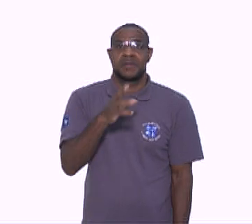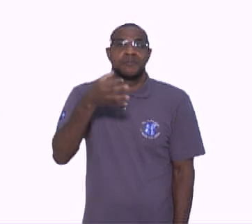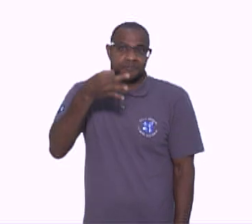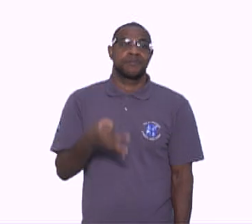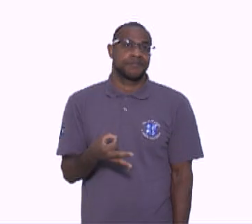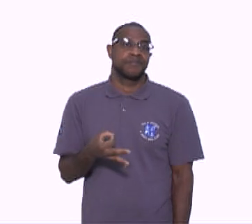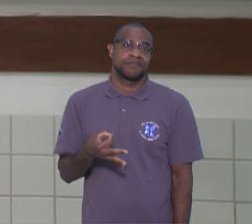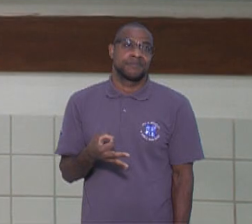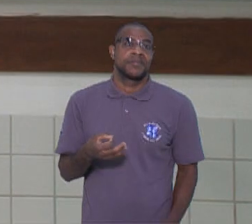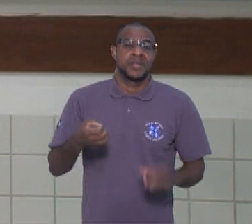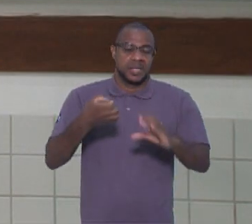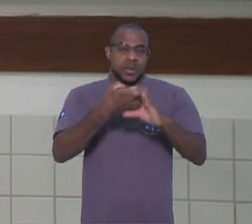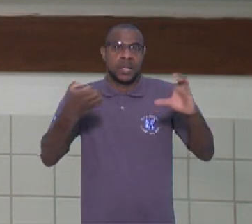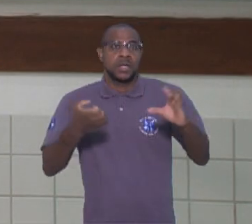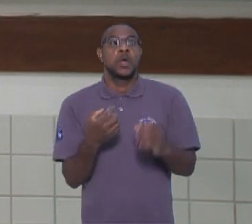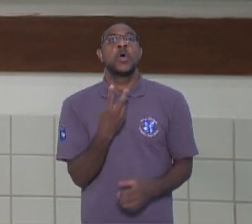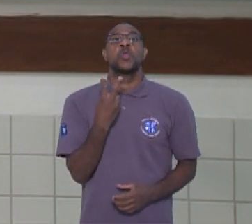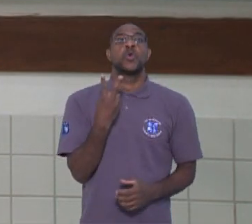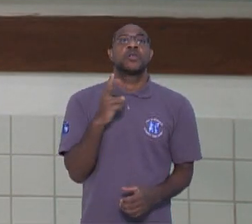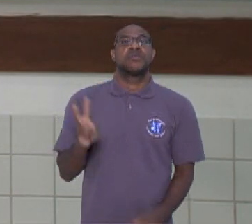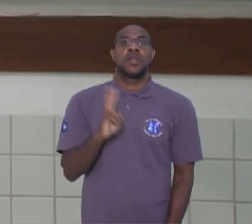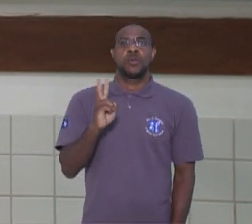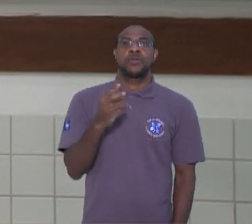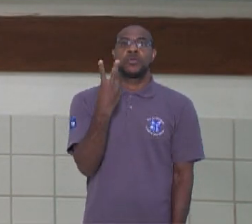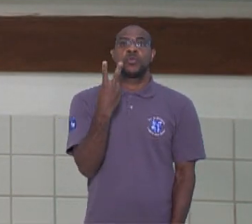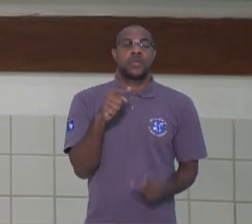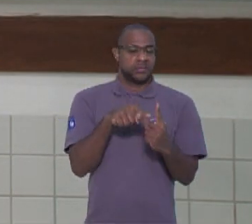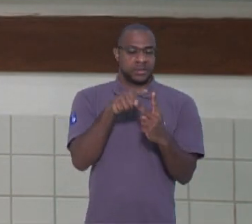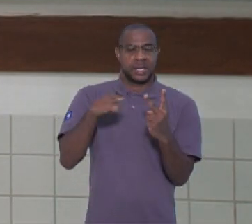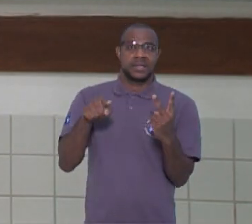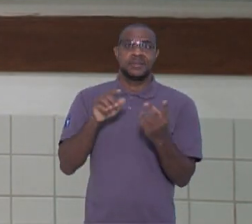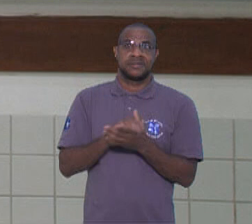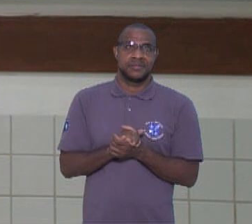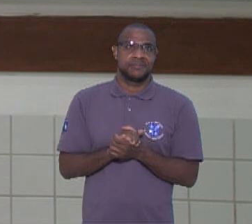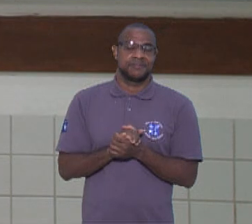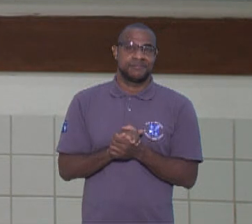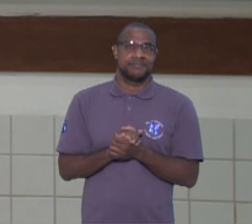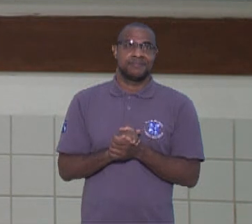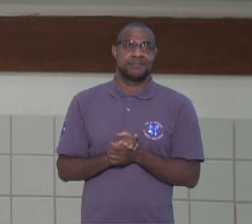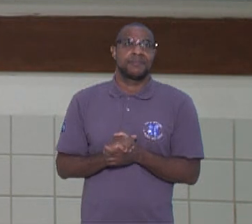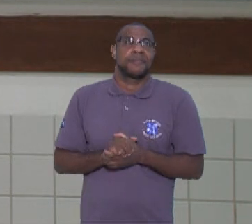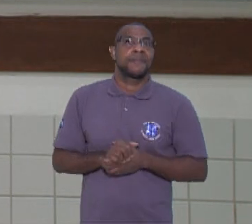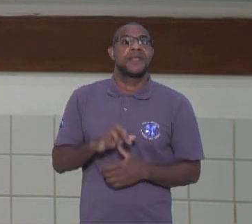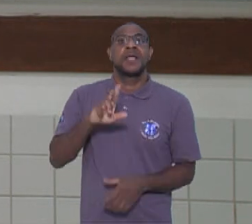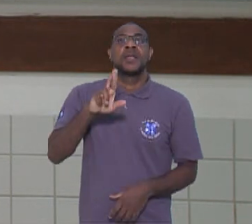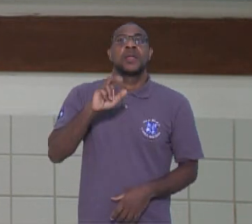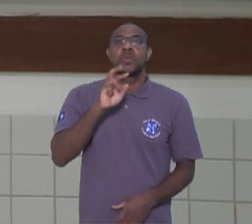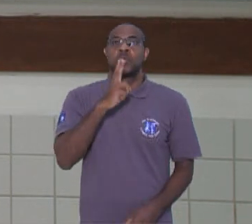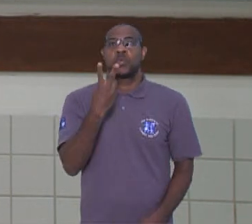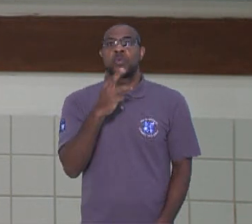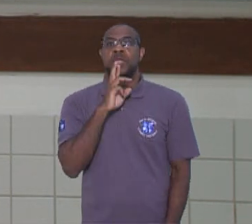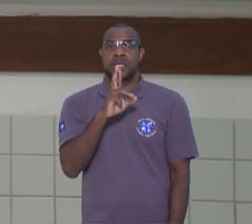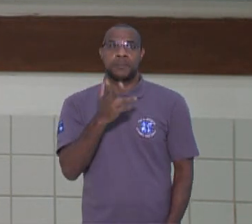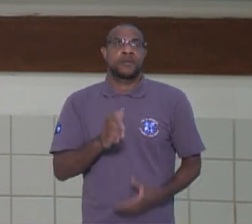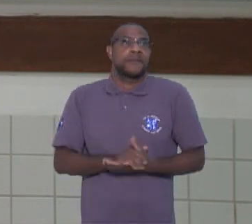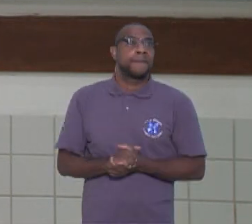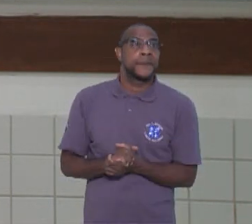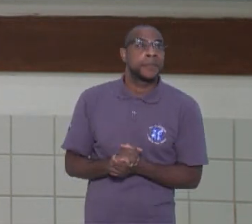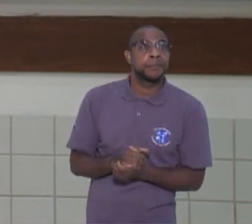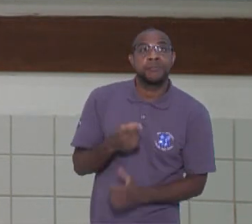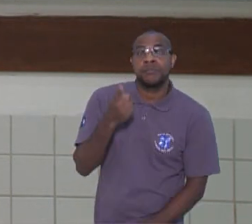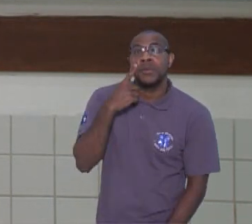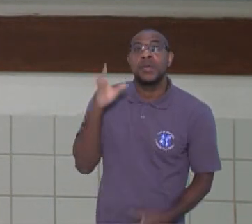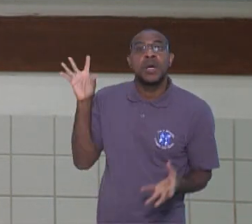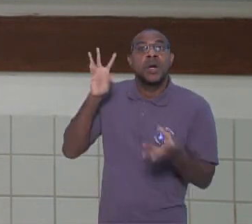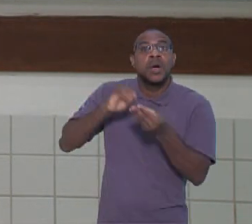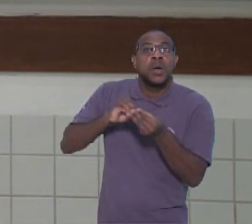Equação de segundo grau, dois valores, duas raízes. Perfeito assim. Legal, né? Olha só, o que, que nós vamos tirar